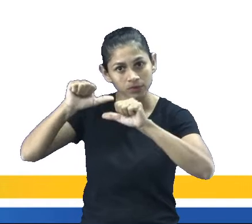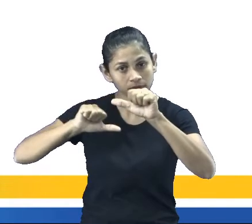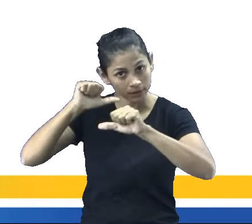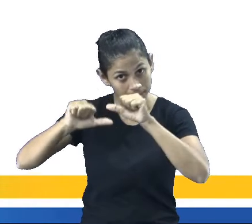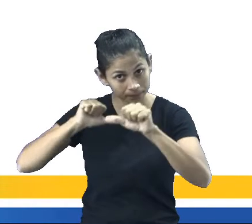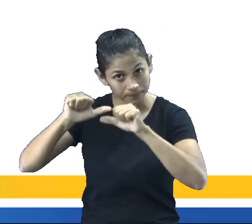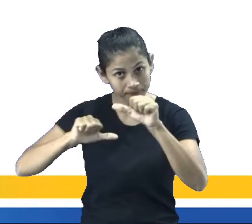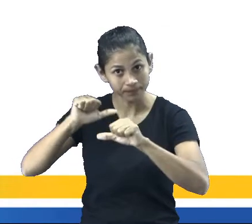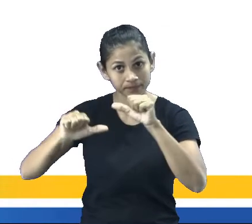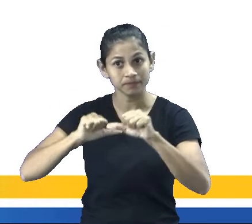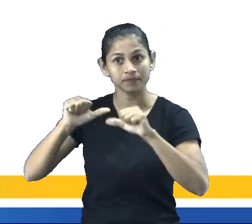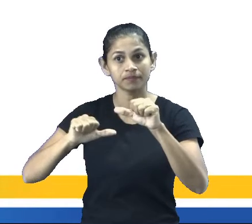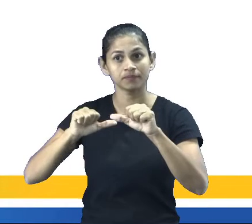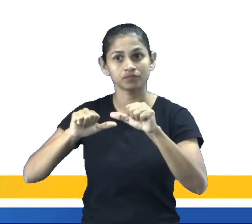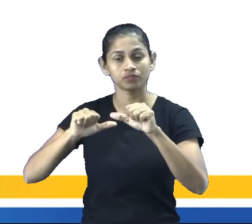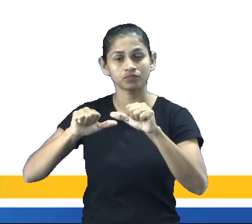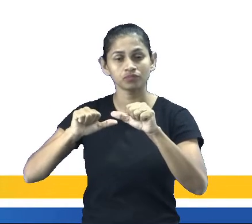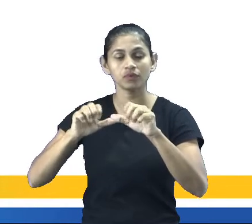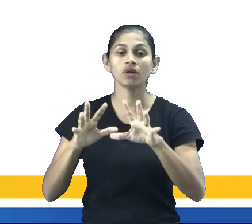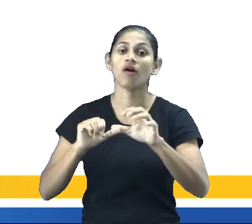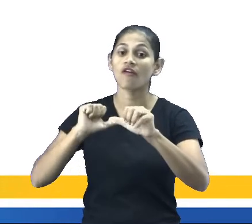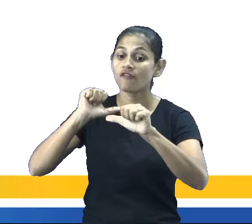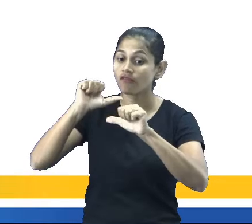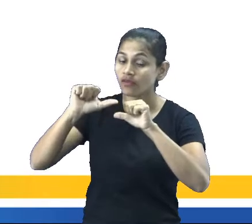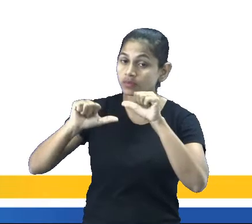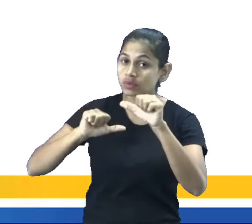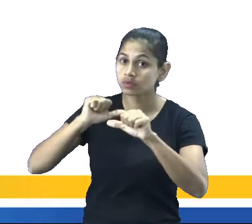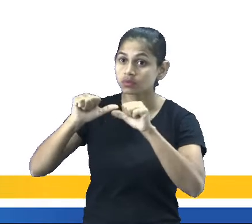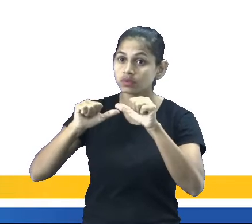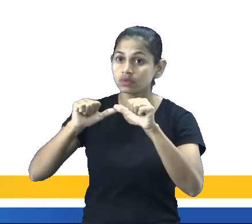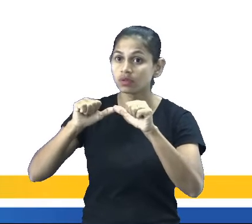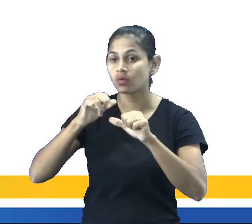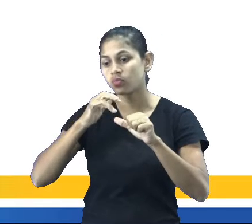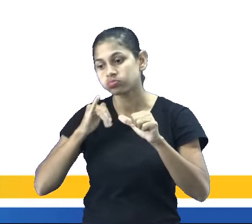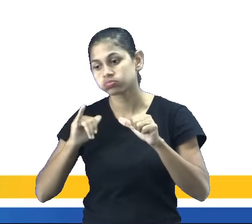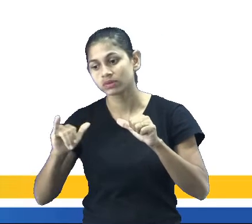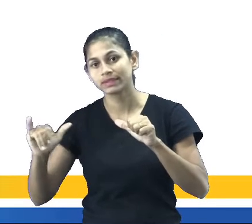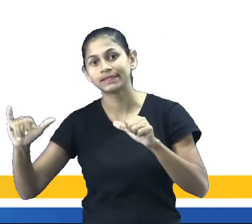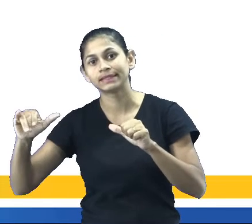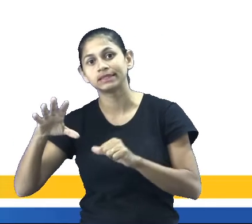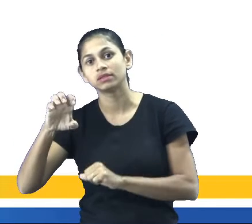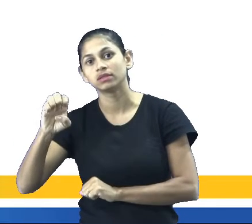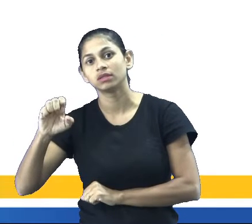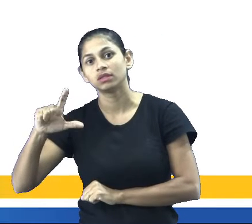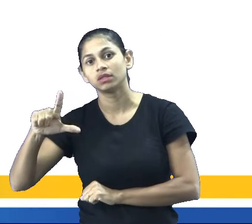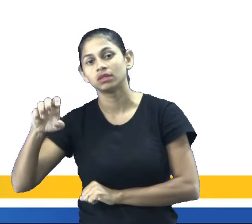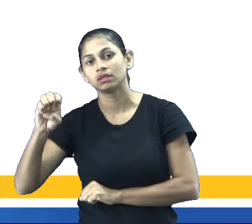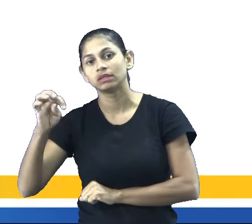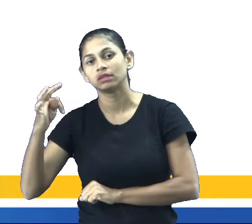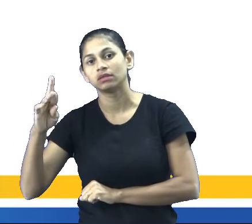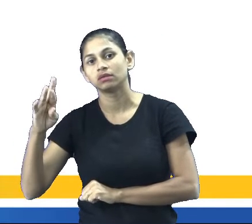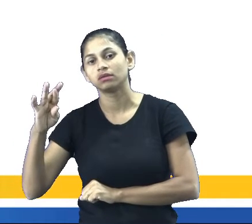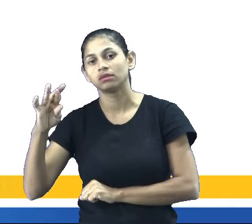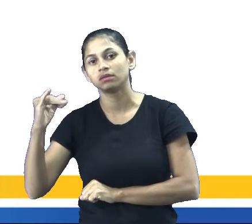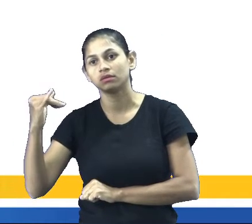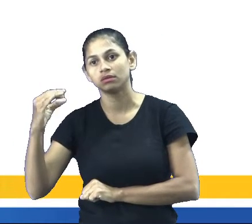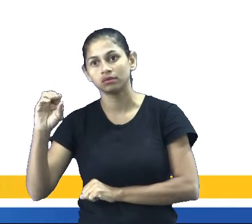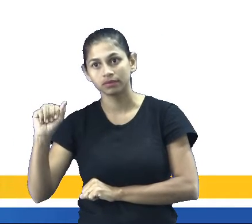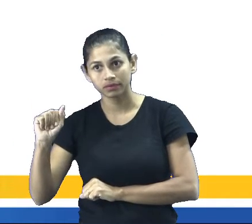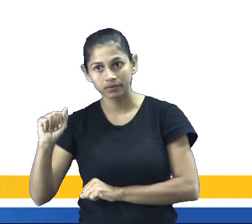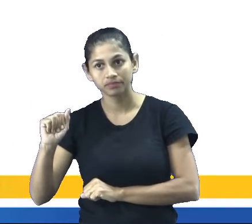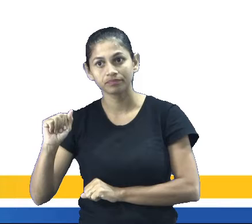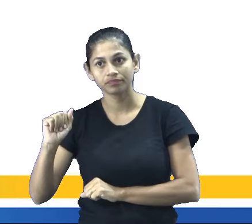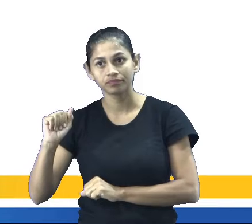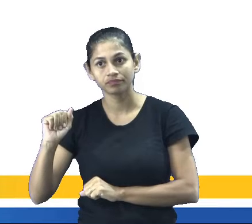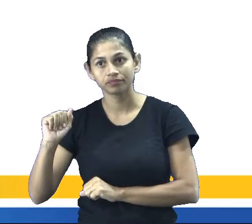nas turbinas, né, vai ser convertida ali em forma de energia elétrica, aqui pelo gerador elétrico,